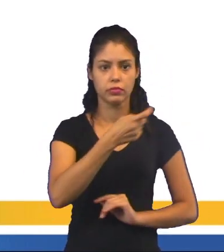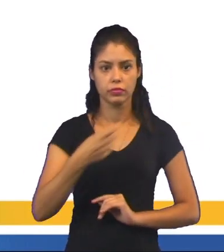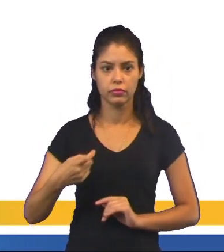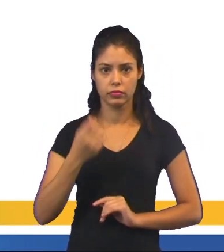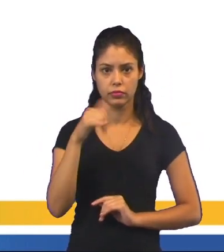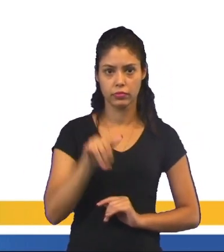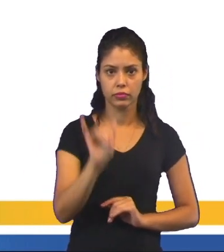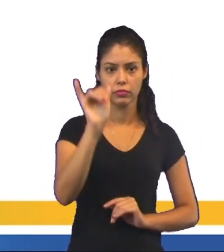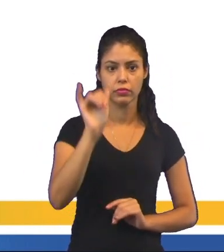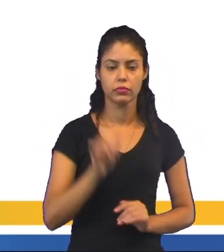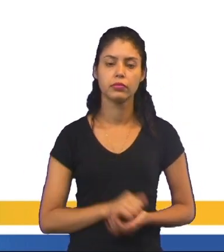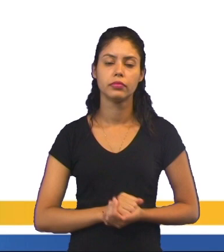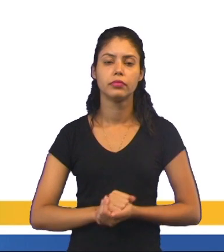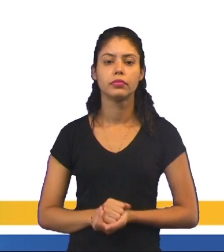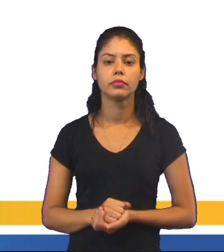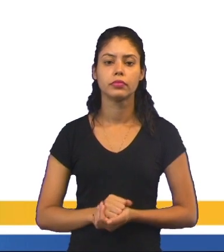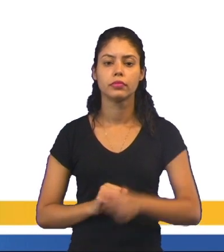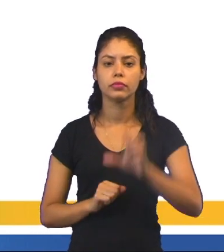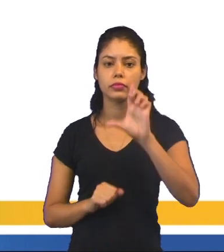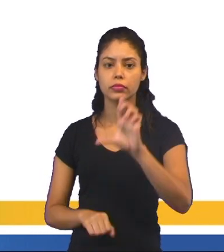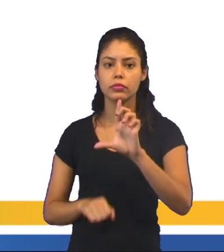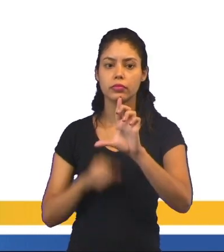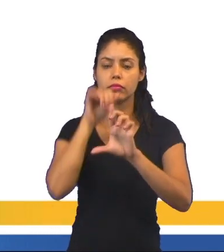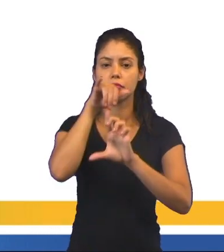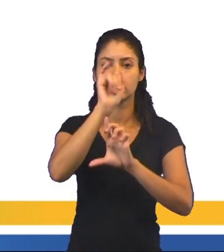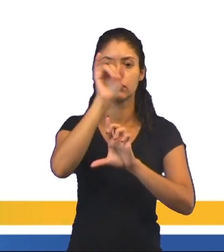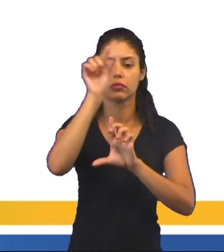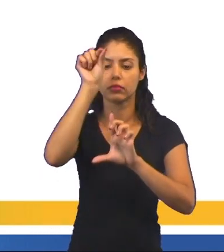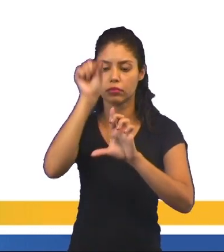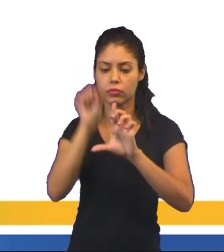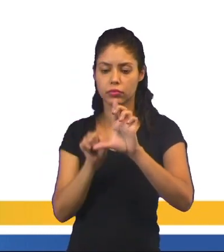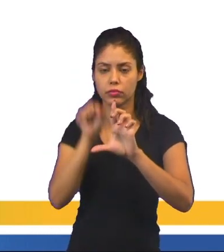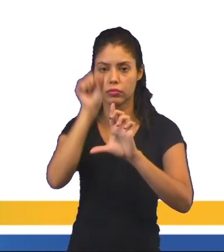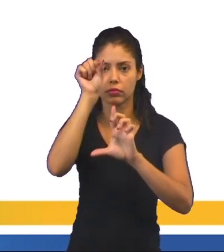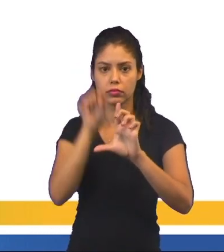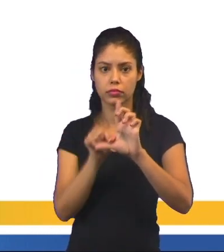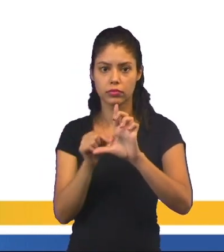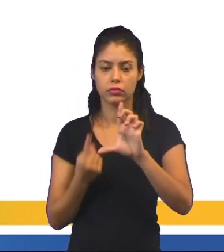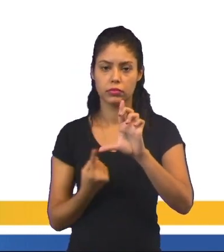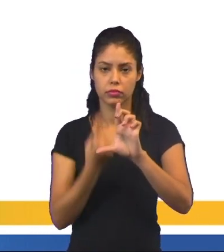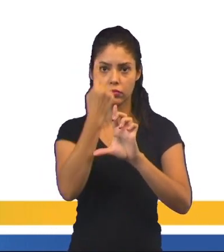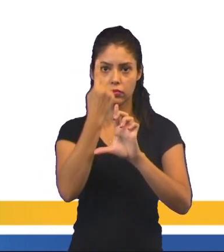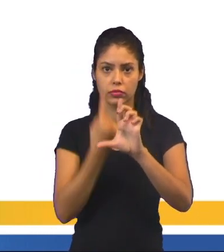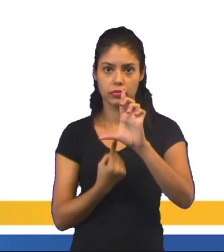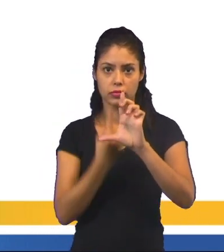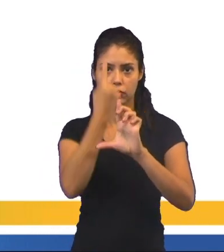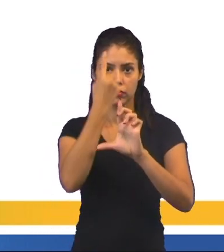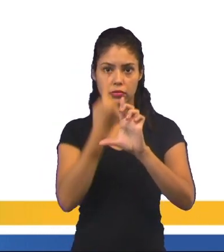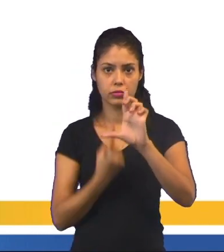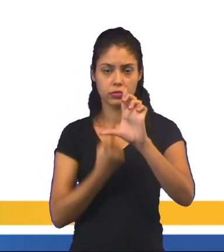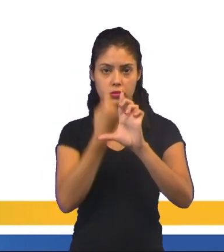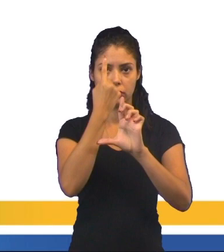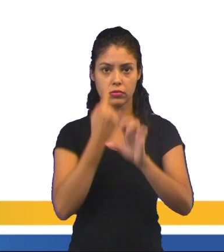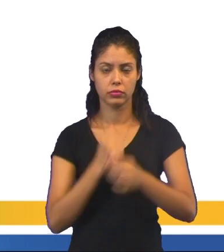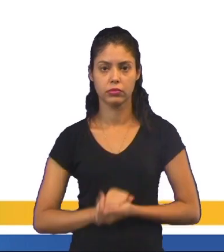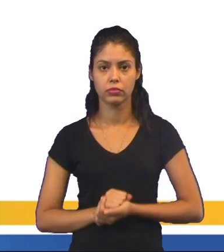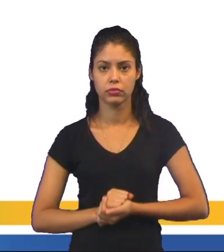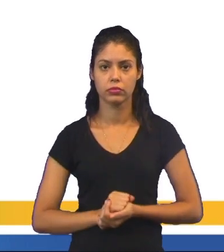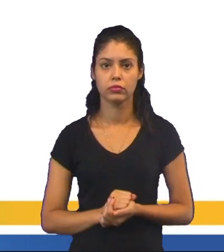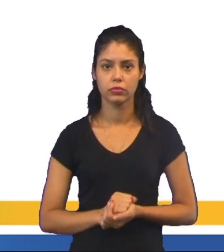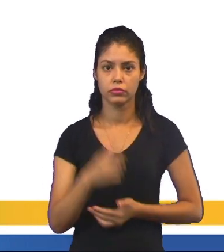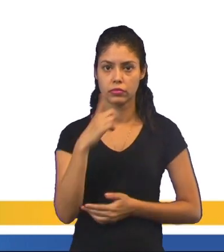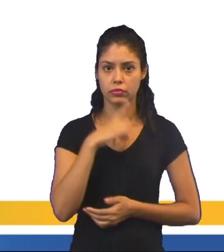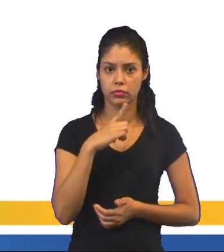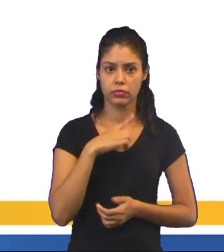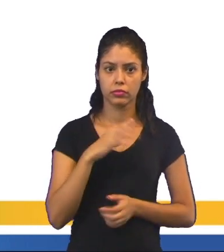Y tá então Observe aí ó que as duas retas estão para cima tá ou seja